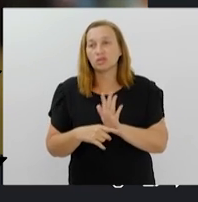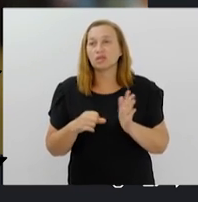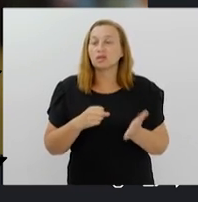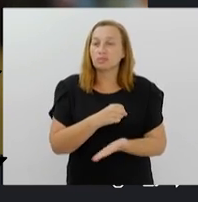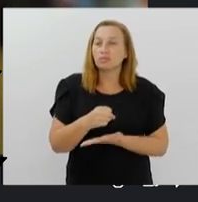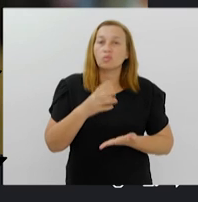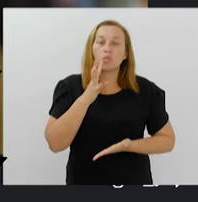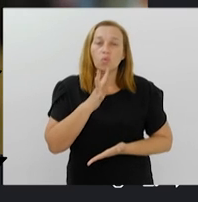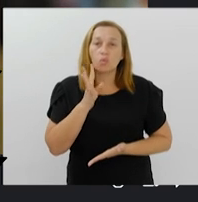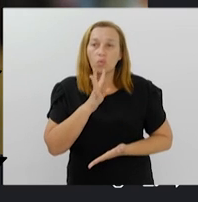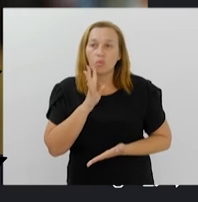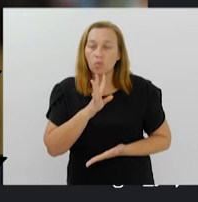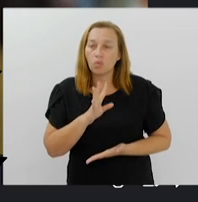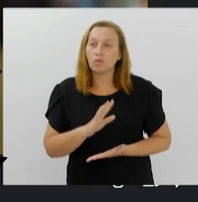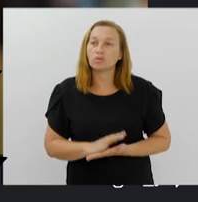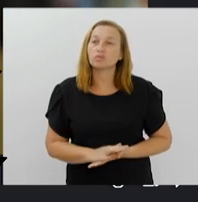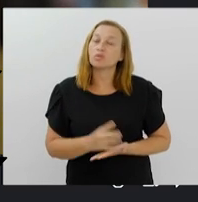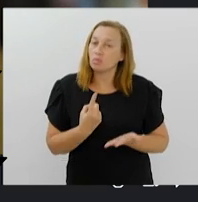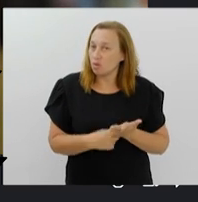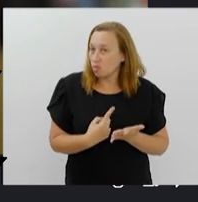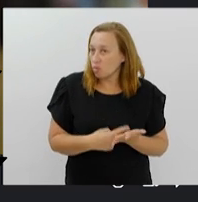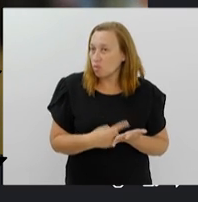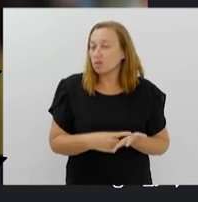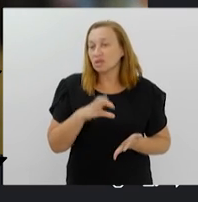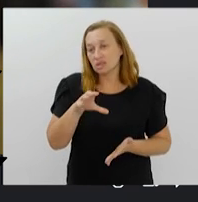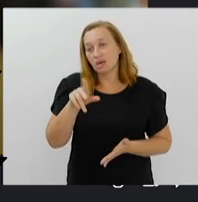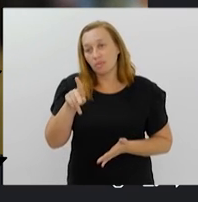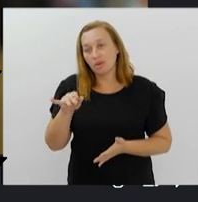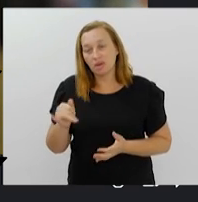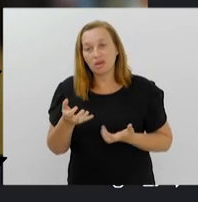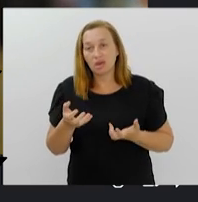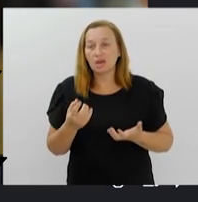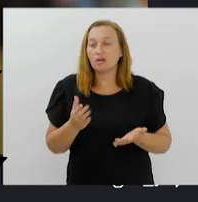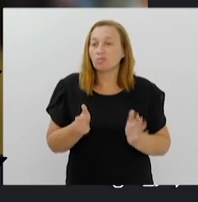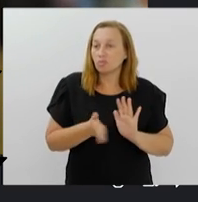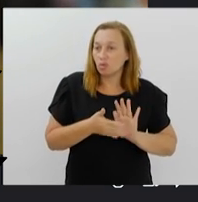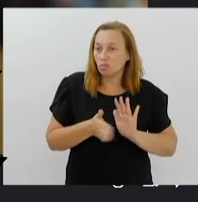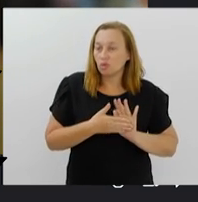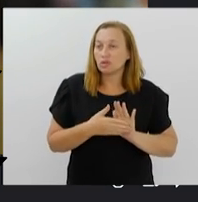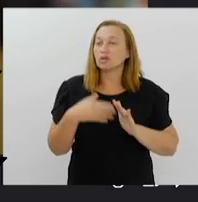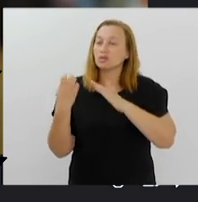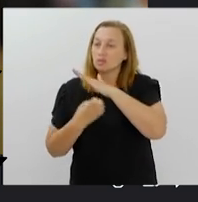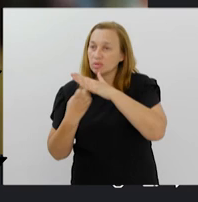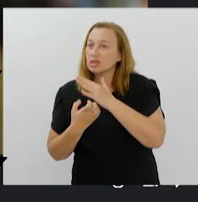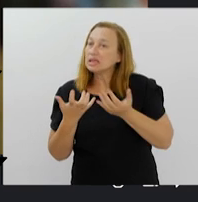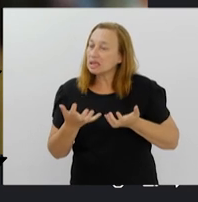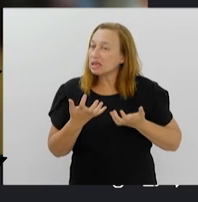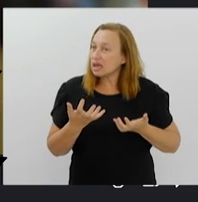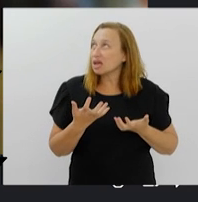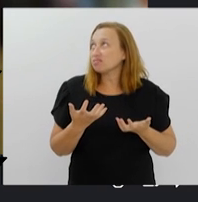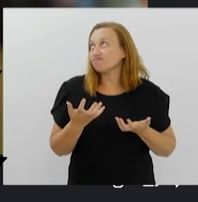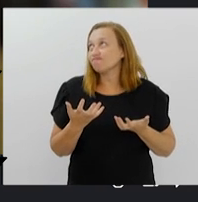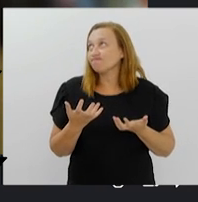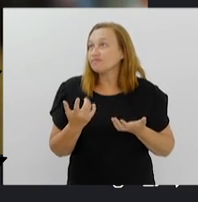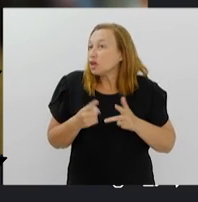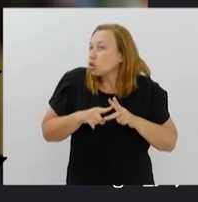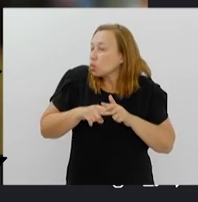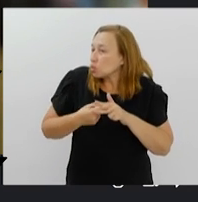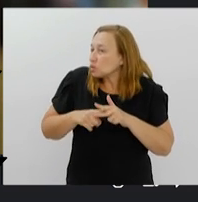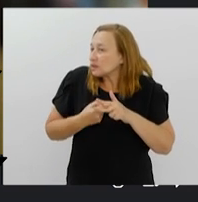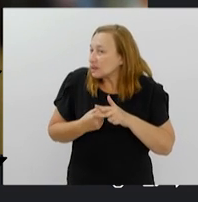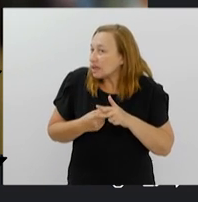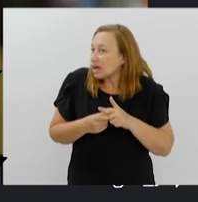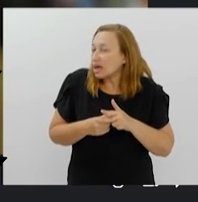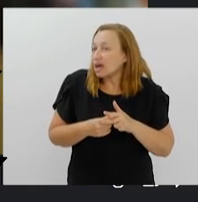de vista legal um possível acordo que a CP e queira propor para as empresas que querem vamos dizer assim ajustar a sua